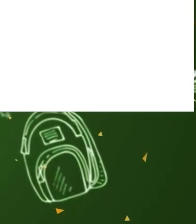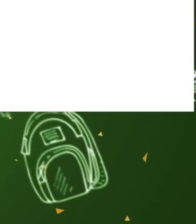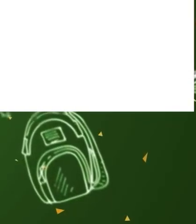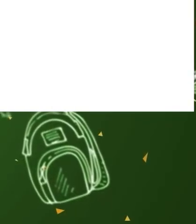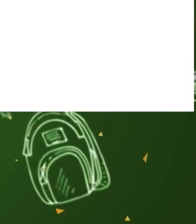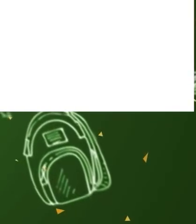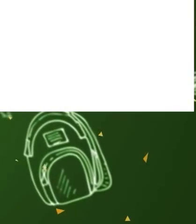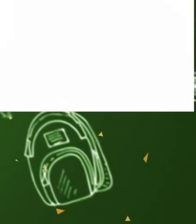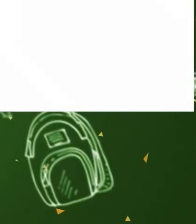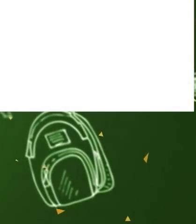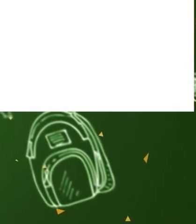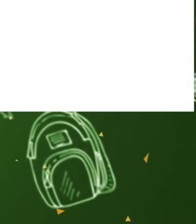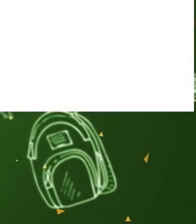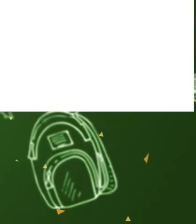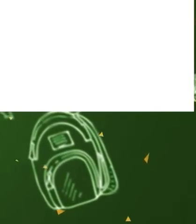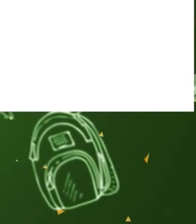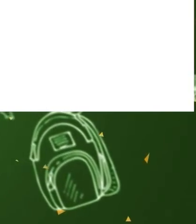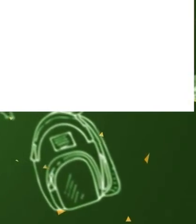Alemanha,